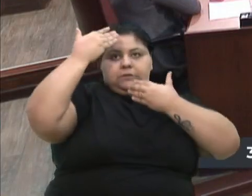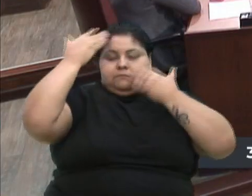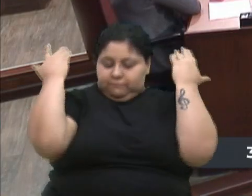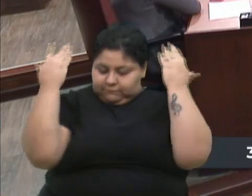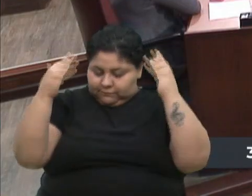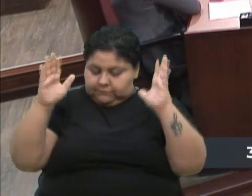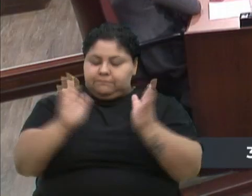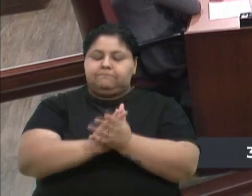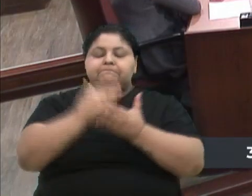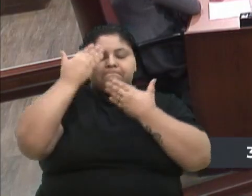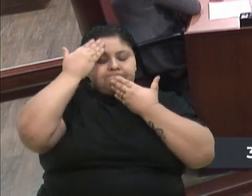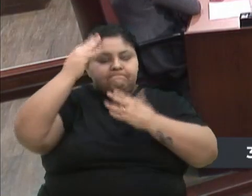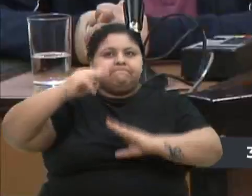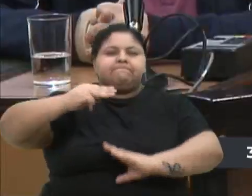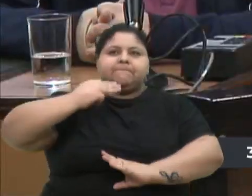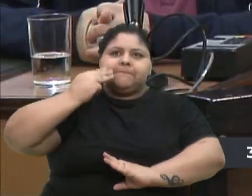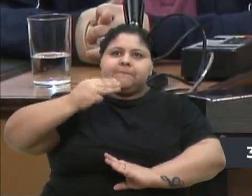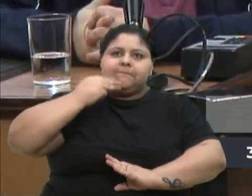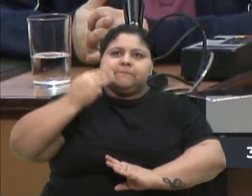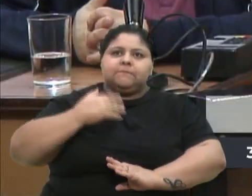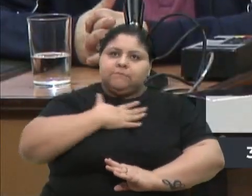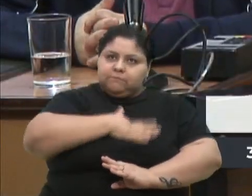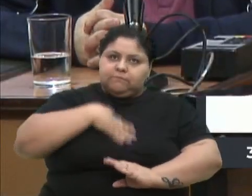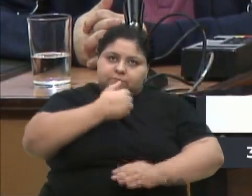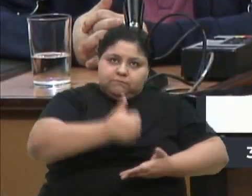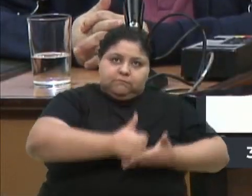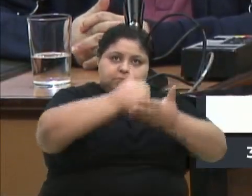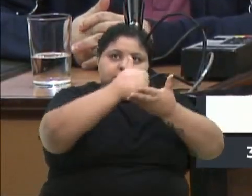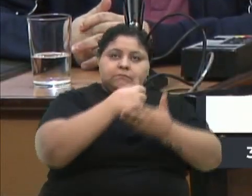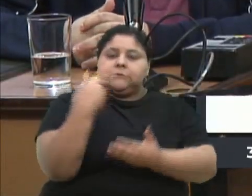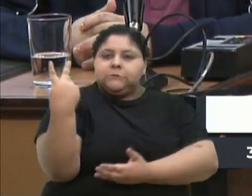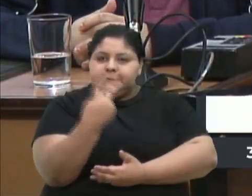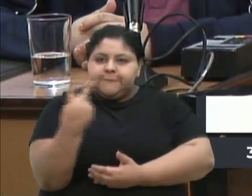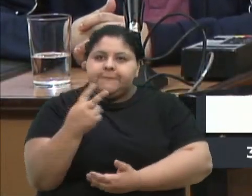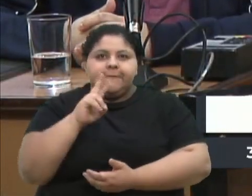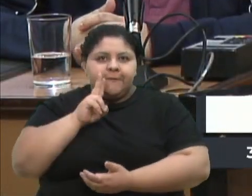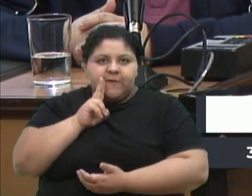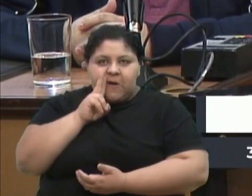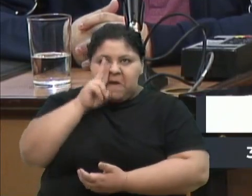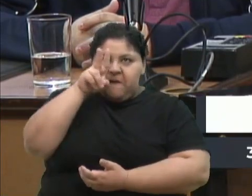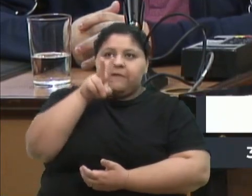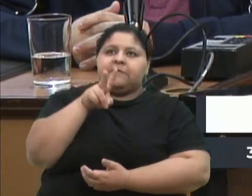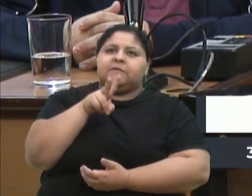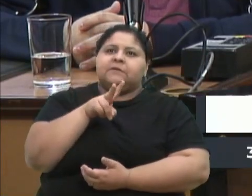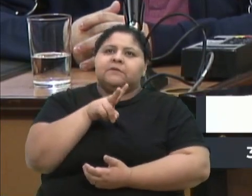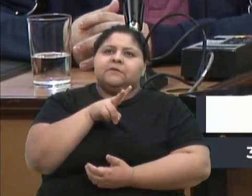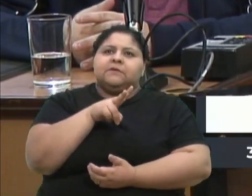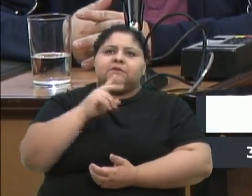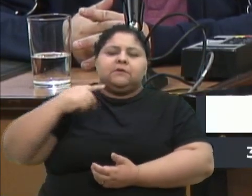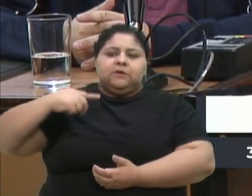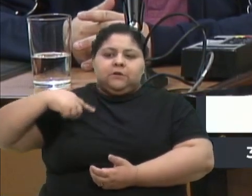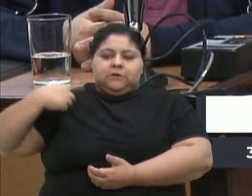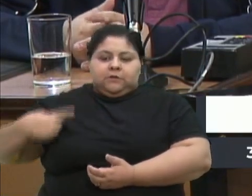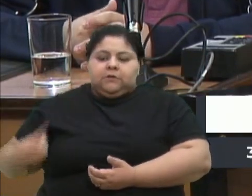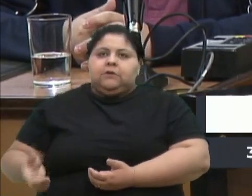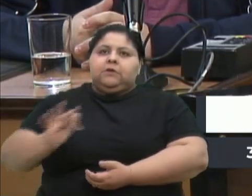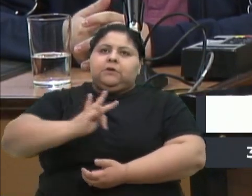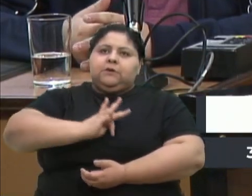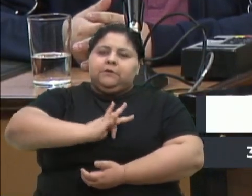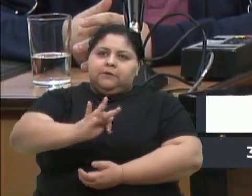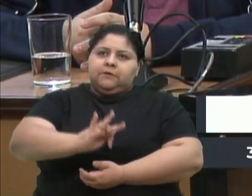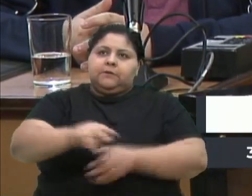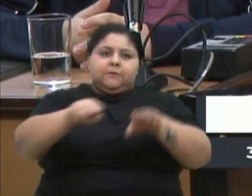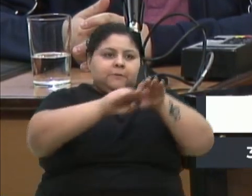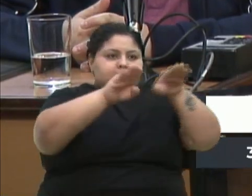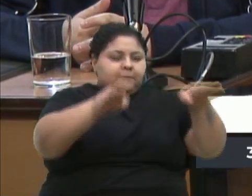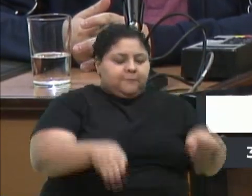E conto com o voto e com o apoio dos nobres pares aí, que reforcem com os seus deputados federais, com as suas bancadas lá em